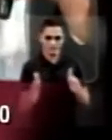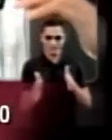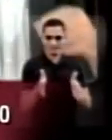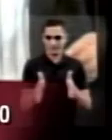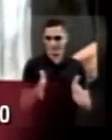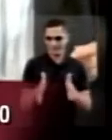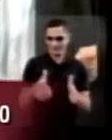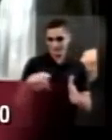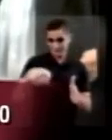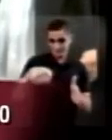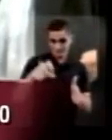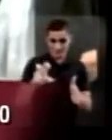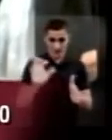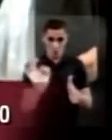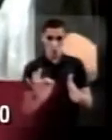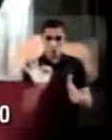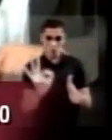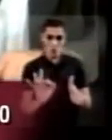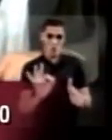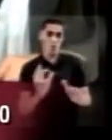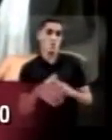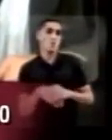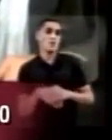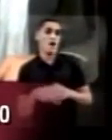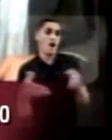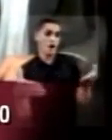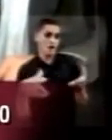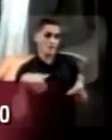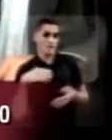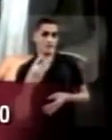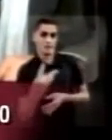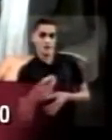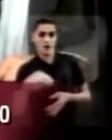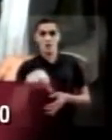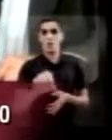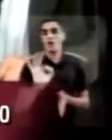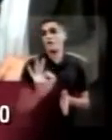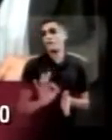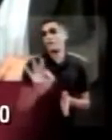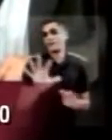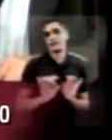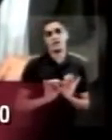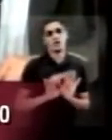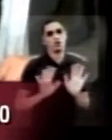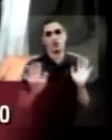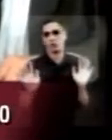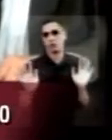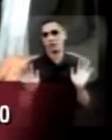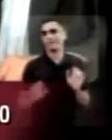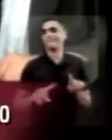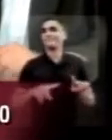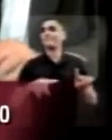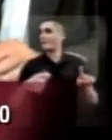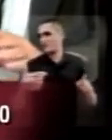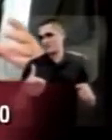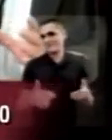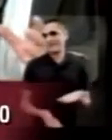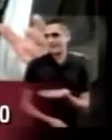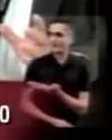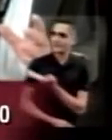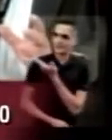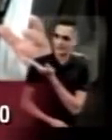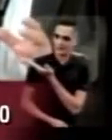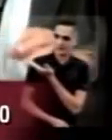75%. De 75%, nós estamos com 39%. Então, não tem esse perigo. Hoje,